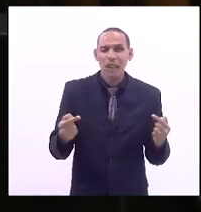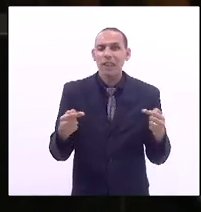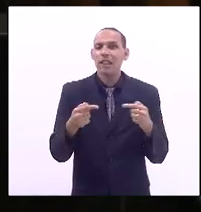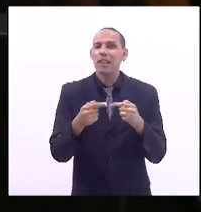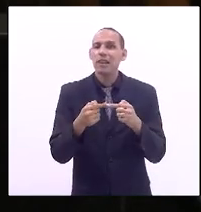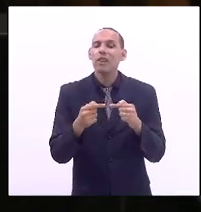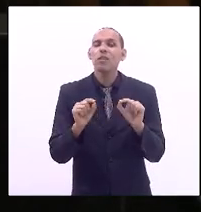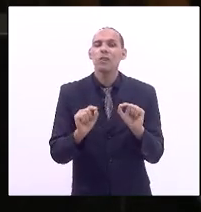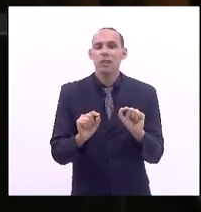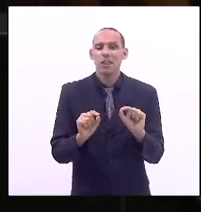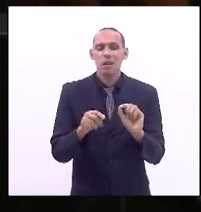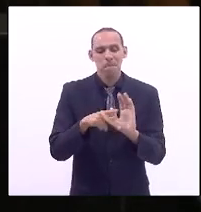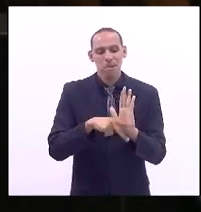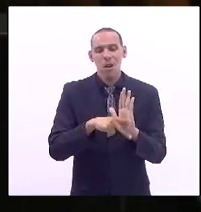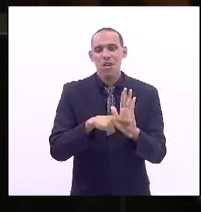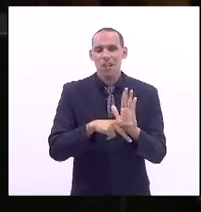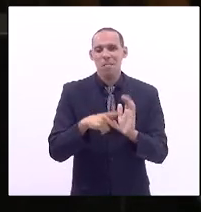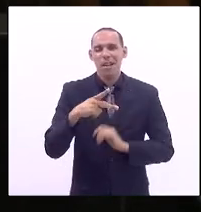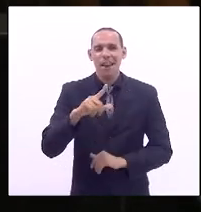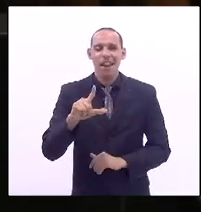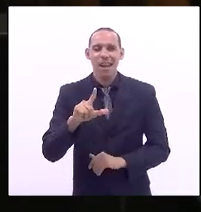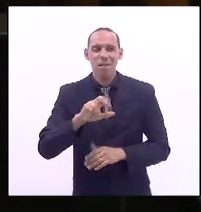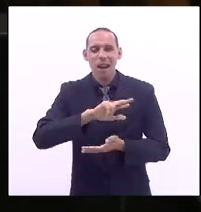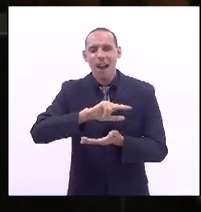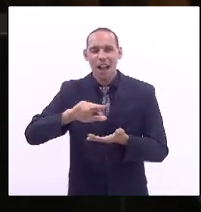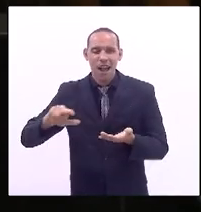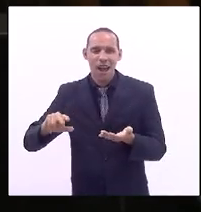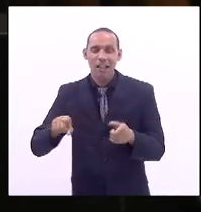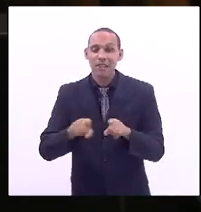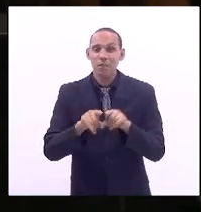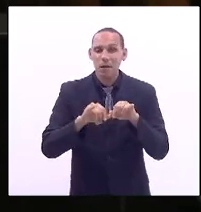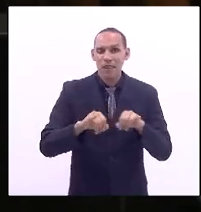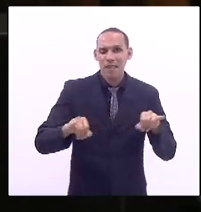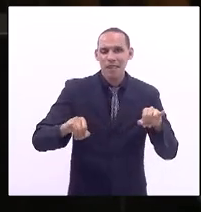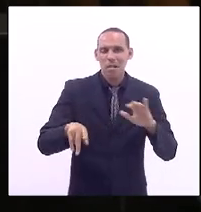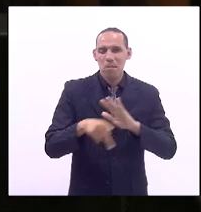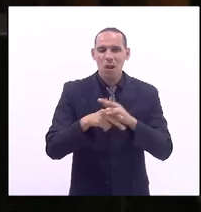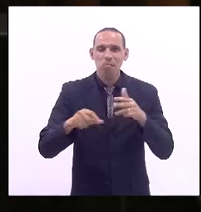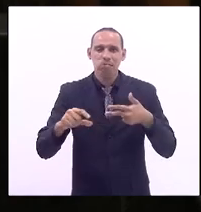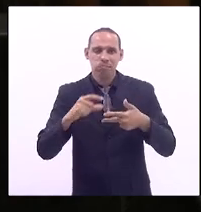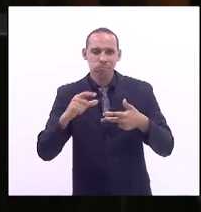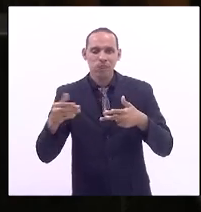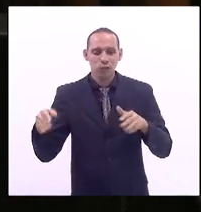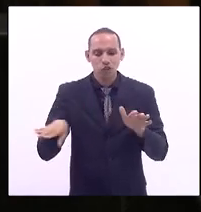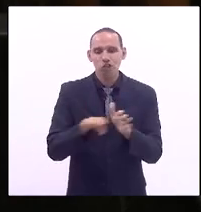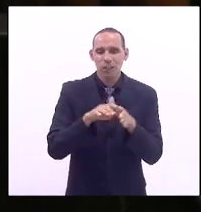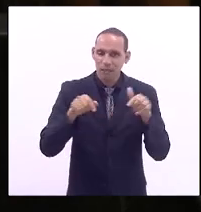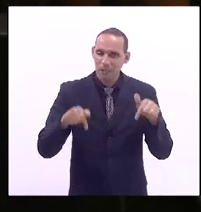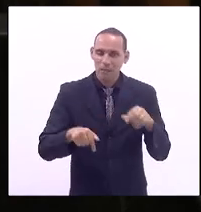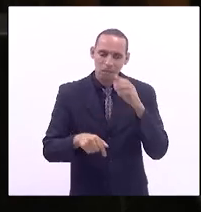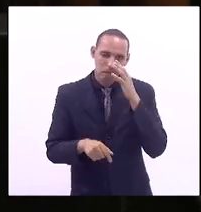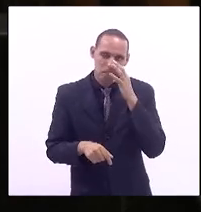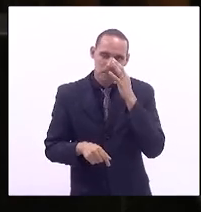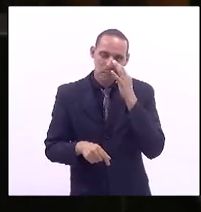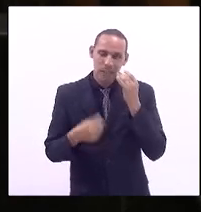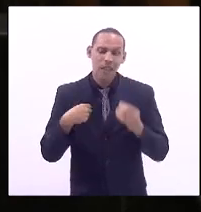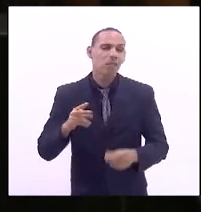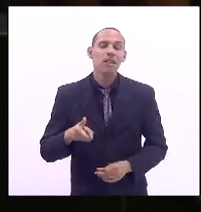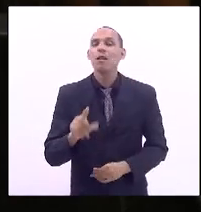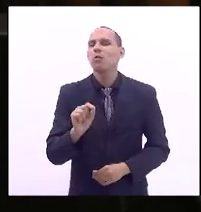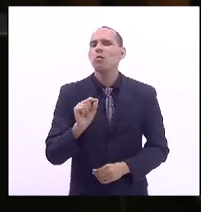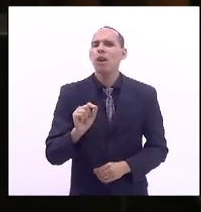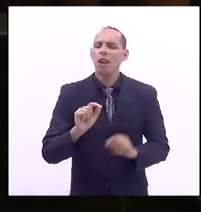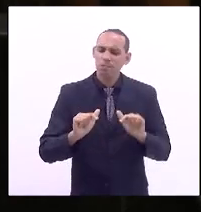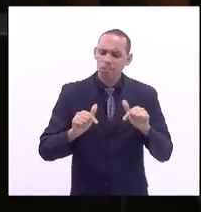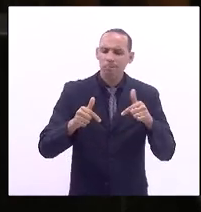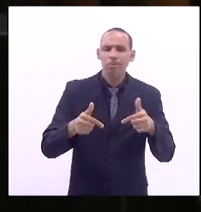relação aos projetos de leis e as mensagens que chega aqui do executivo na casa e eu sempre fui muito